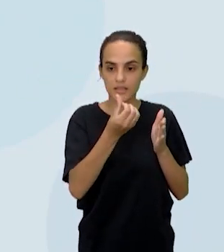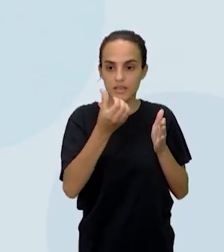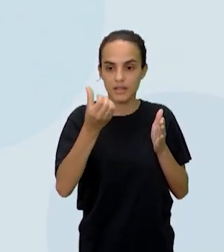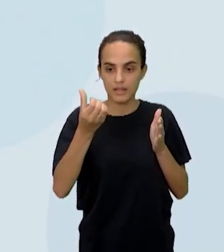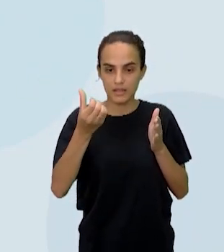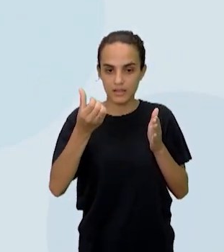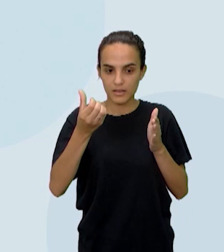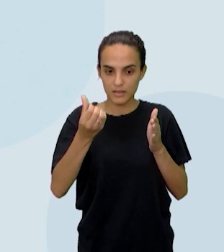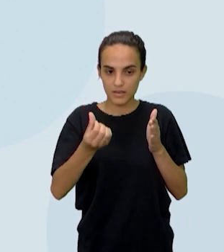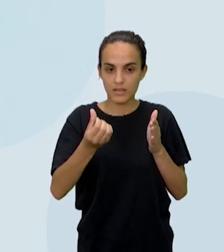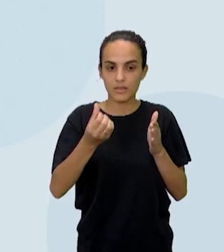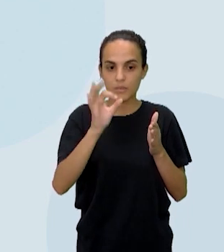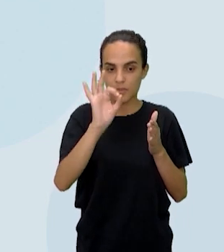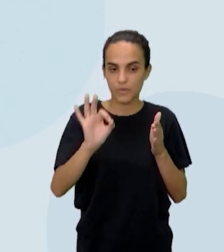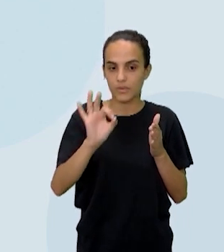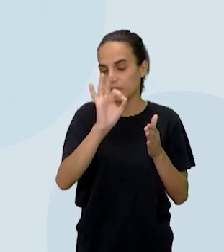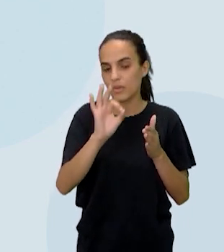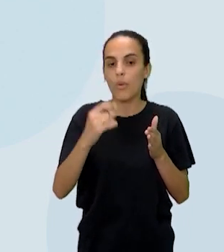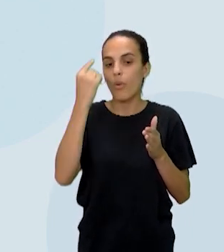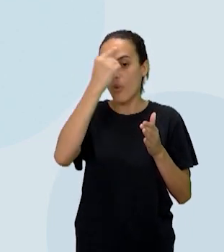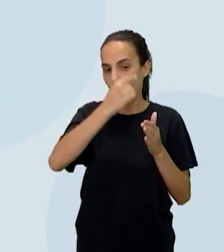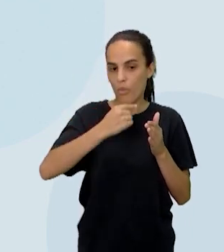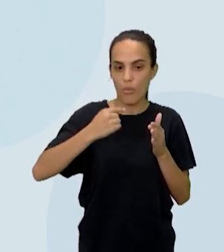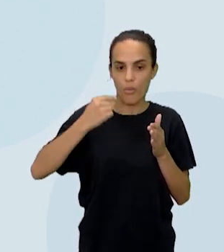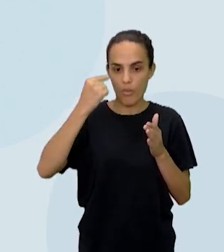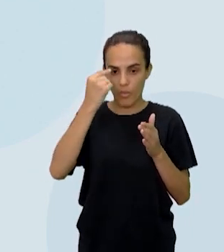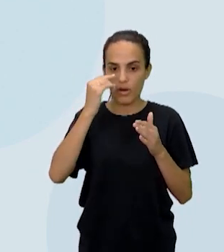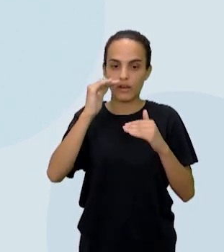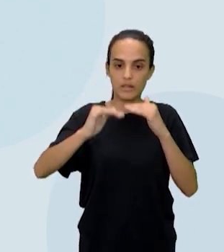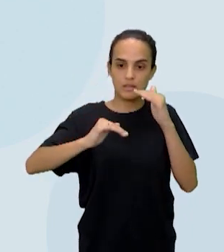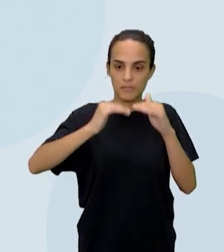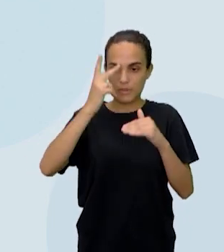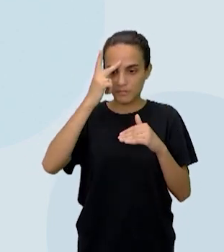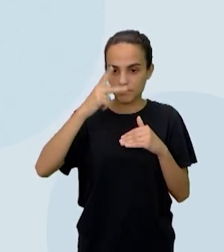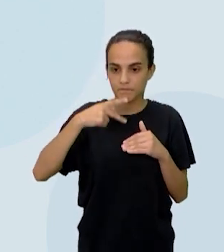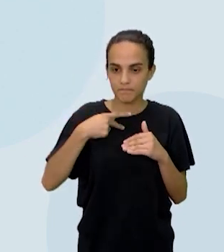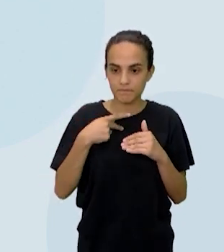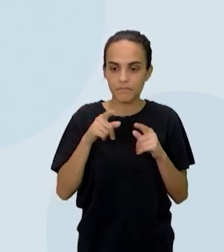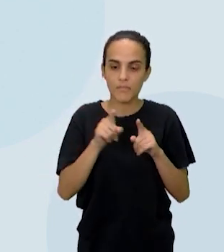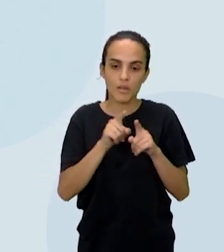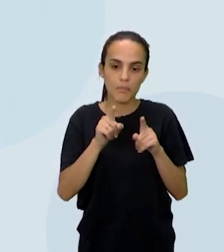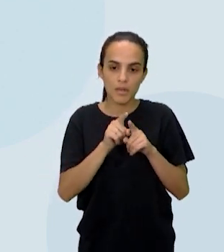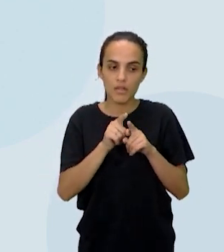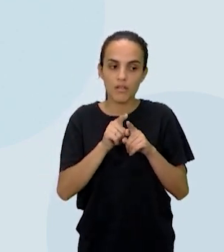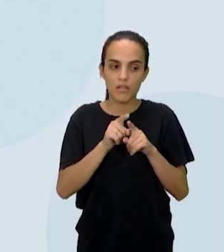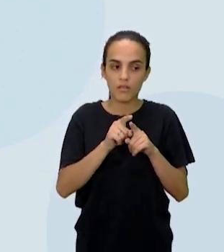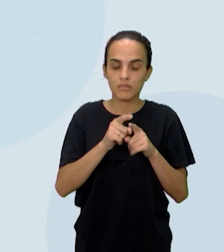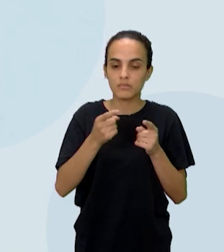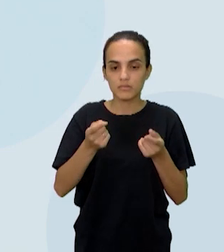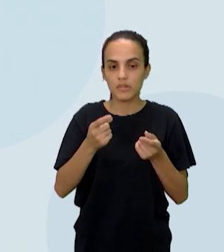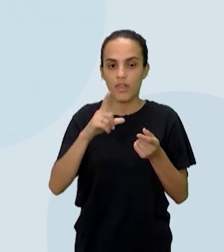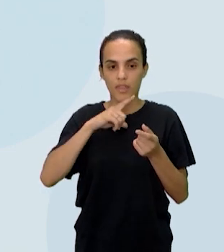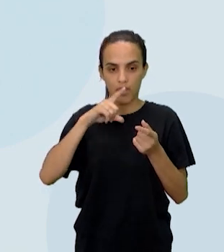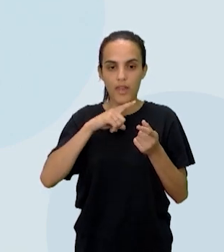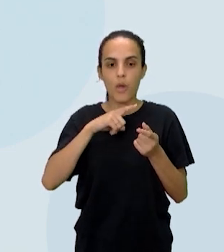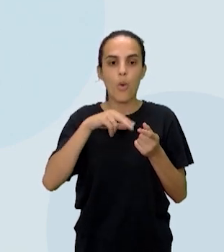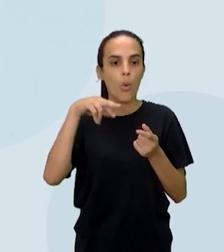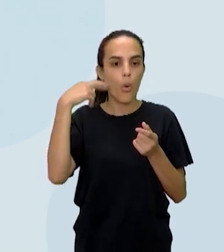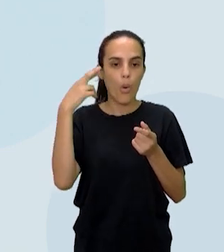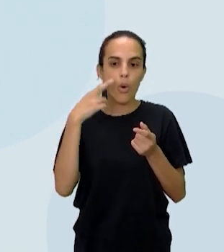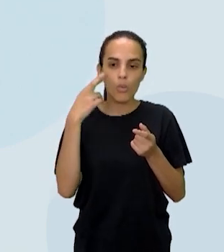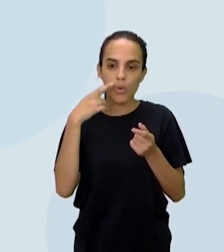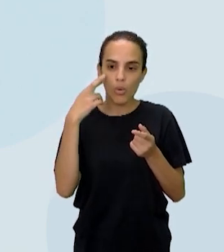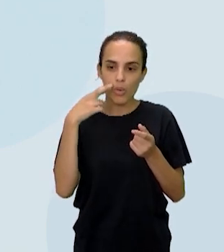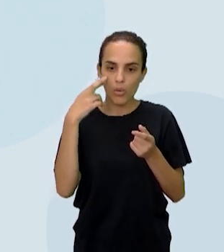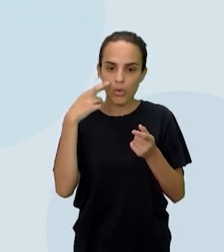60% e aí os itens gosto, crescimento pessoal e distração. E você tem aí o rosa, eu vou dizer que é